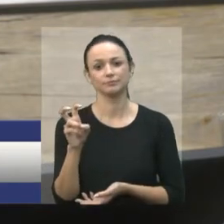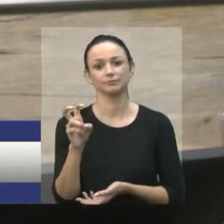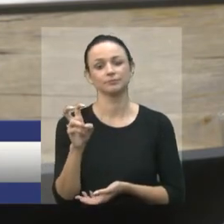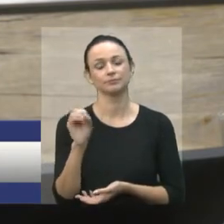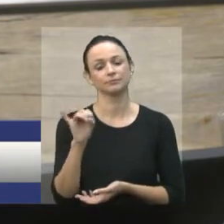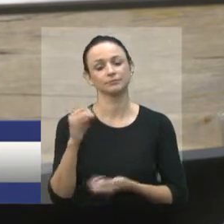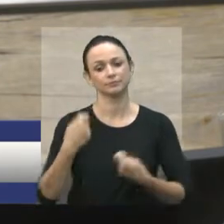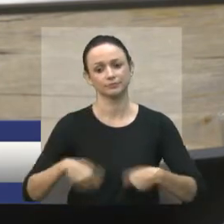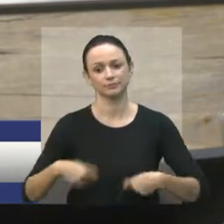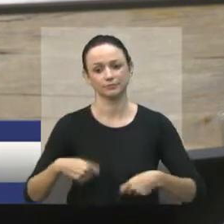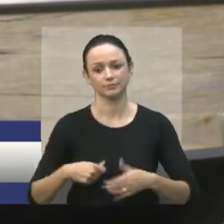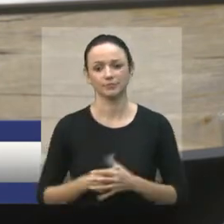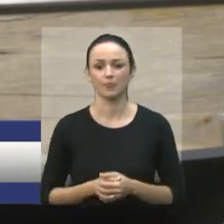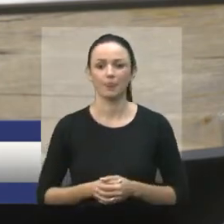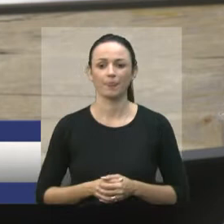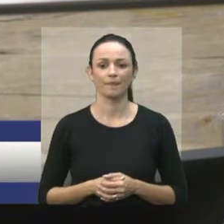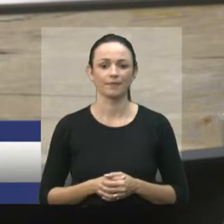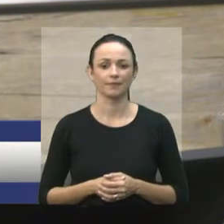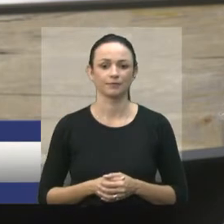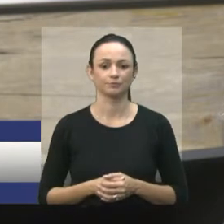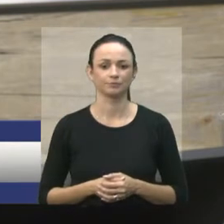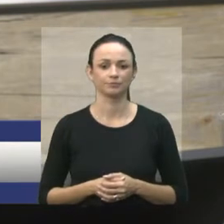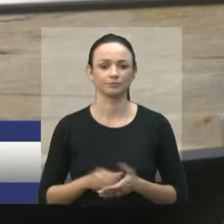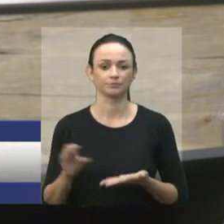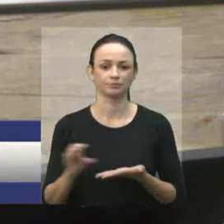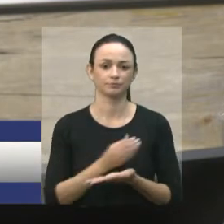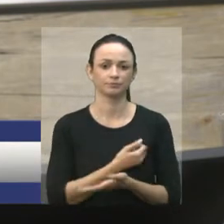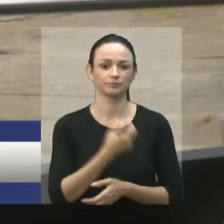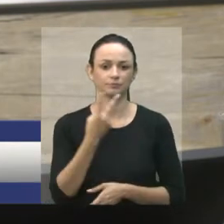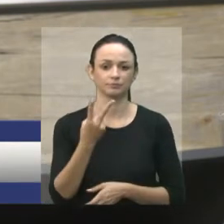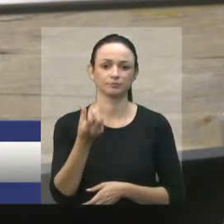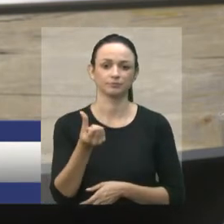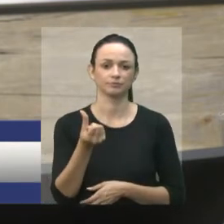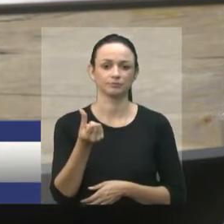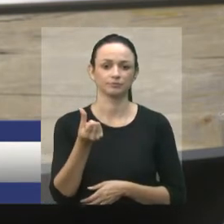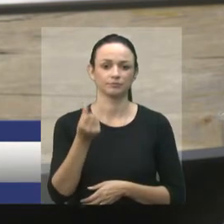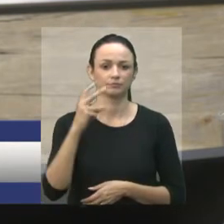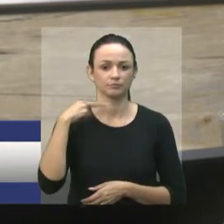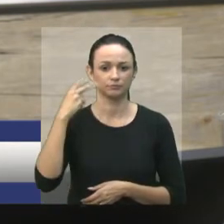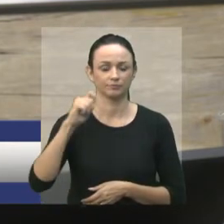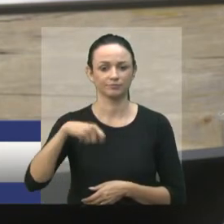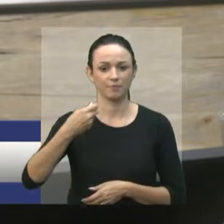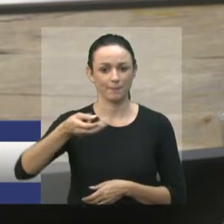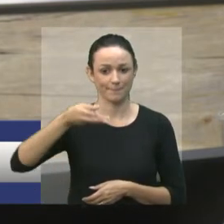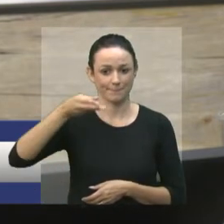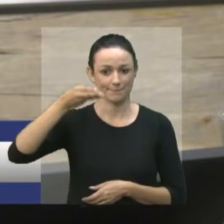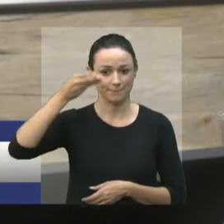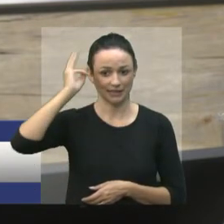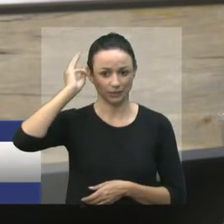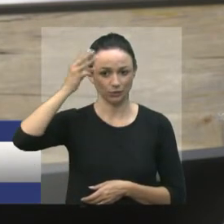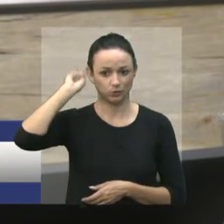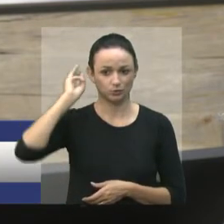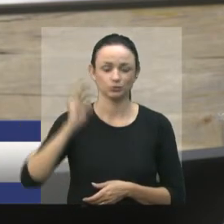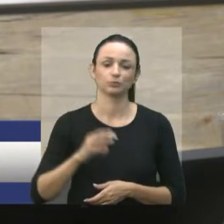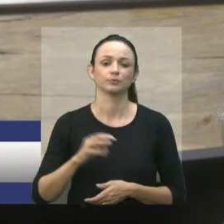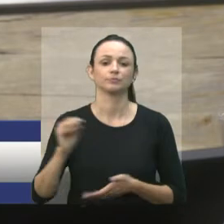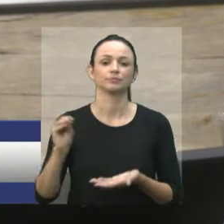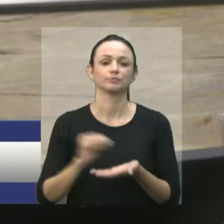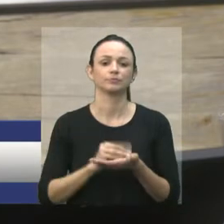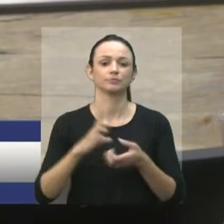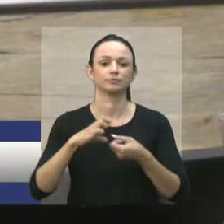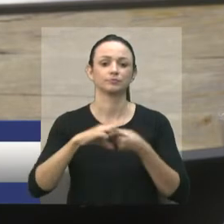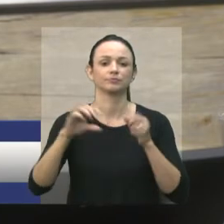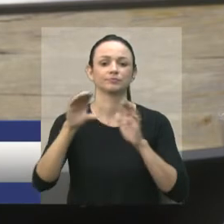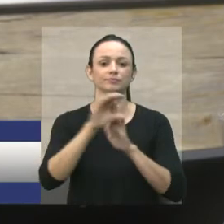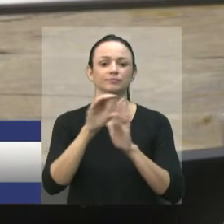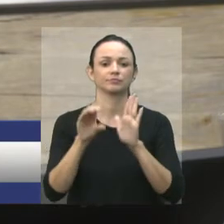se forem necessárias. Emenda número 26, vereador Matheus Turini. Insere artigo no capítulo